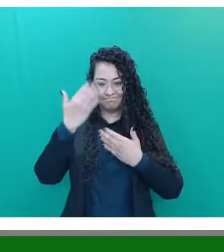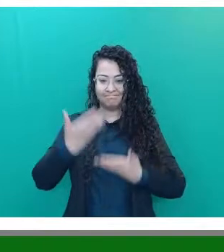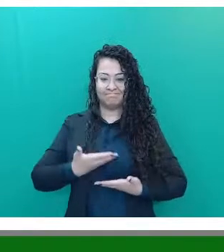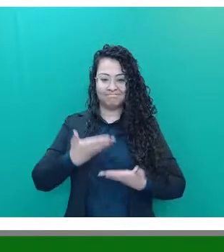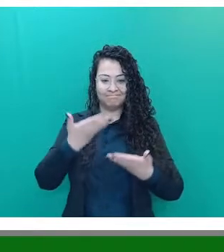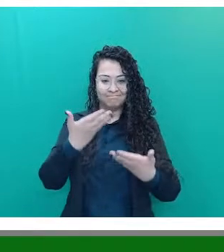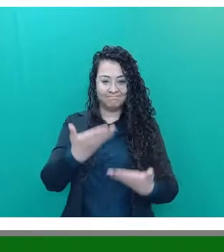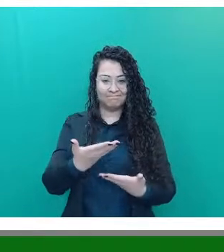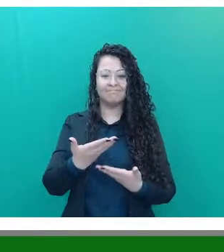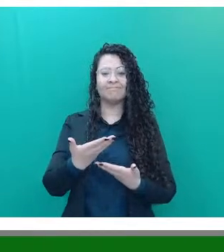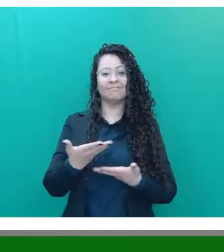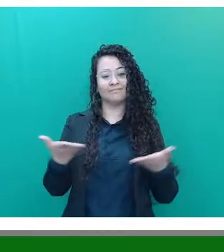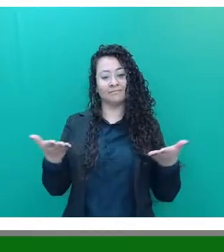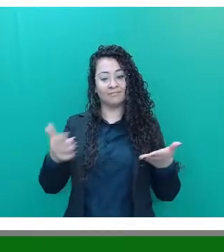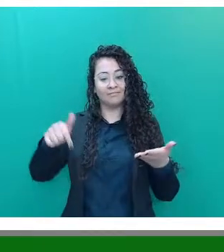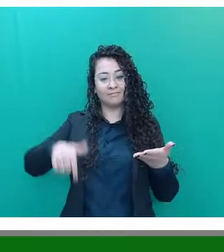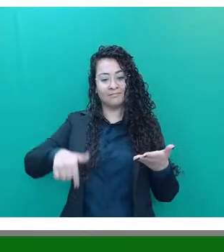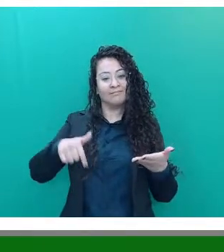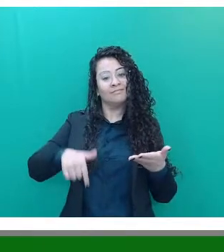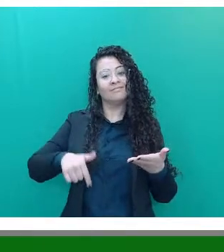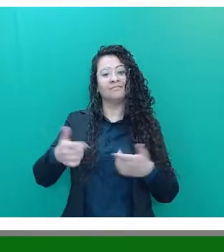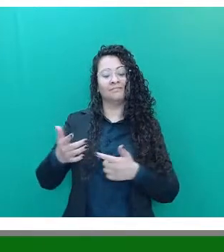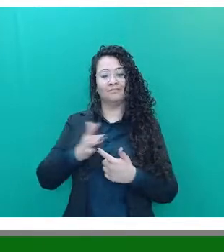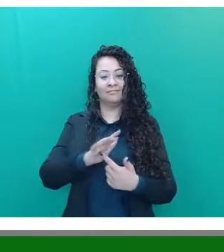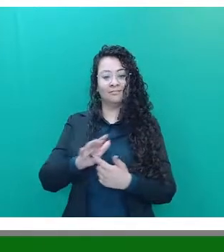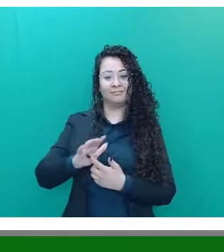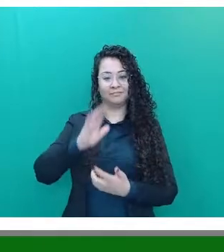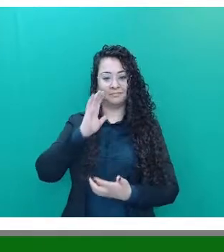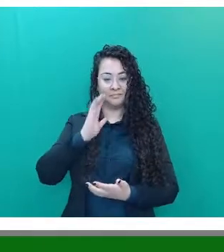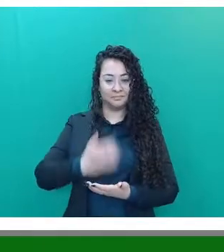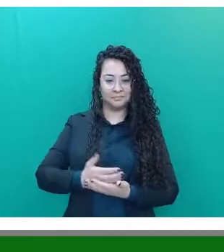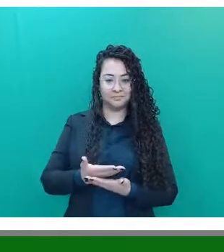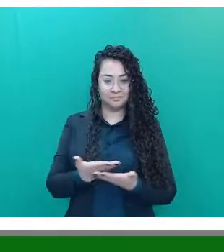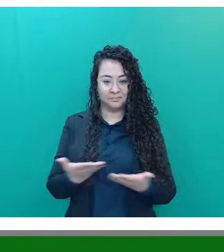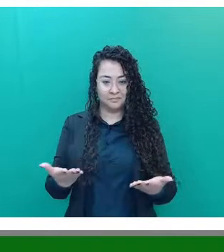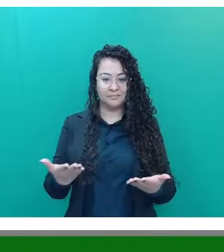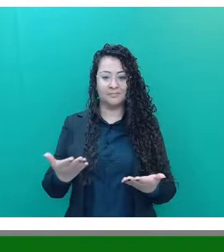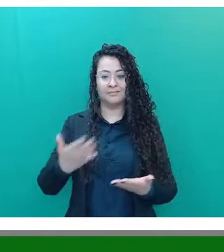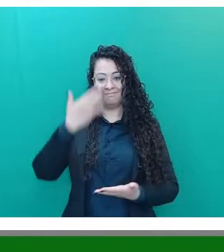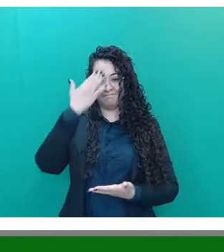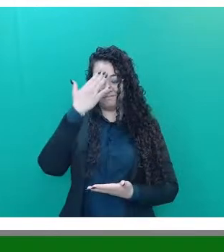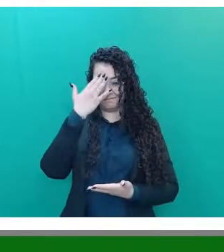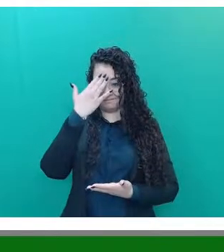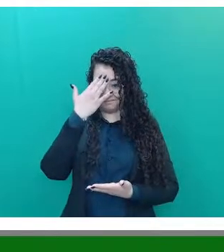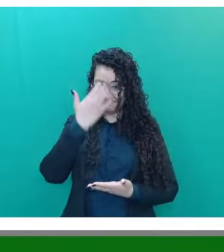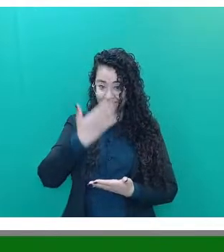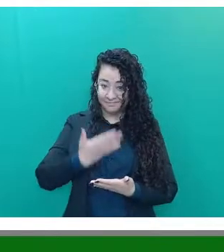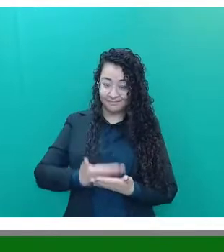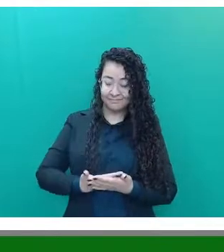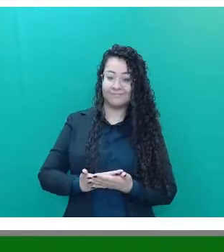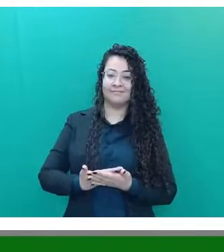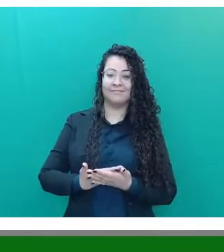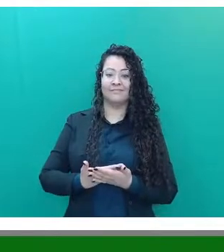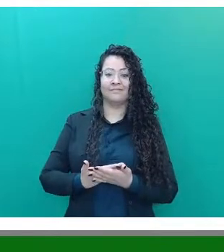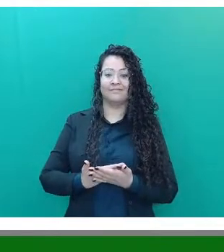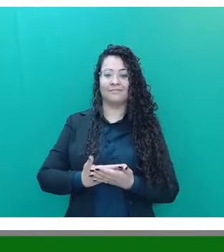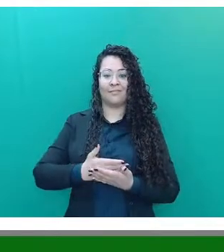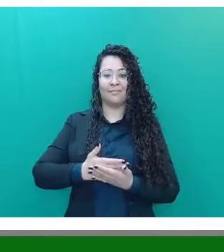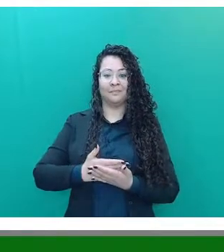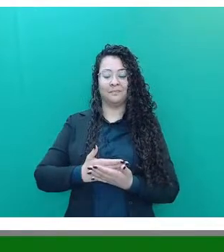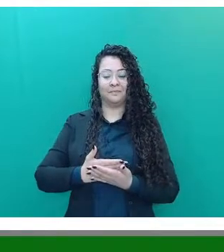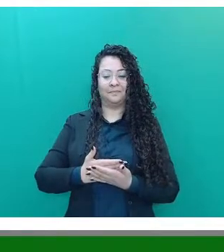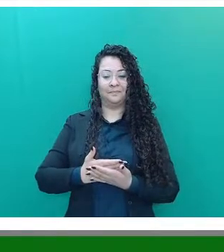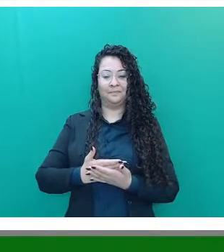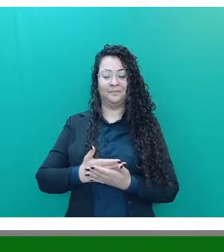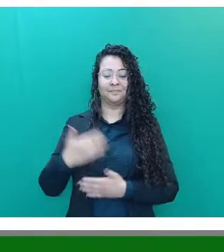momento, agradecer a Renata pela confiança, né, depositada na leitura do seu trabalho, do que